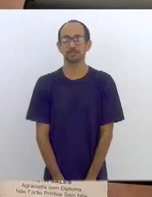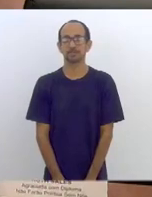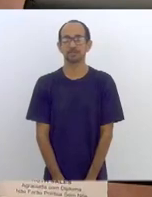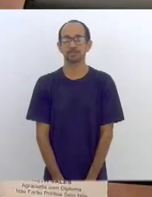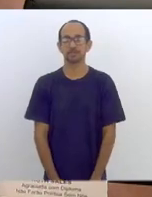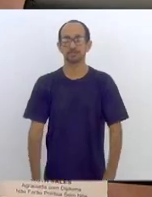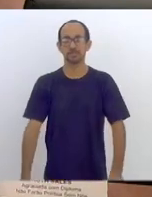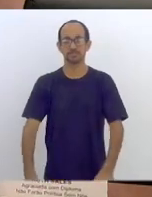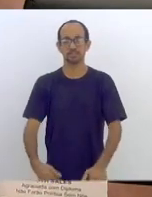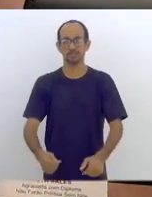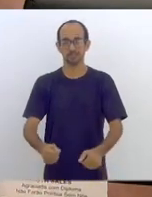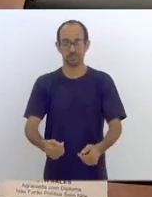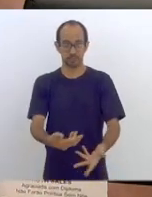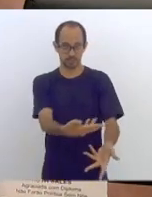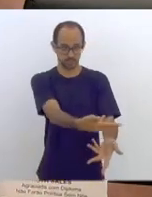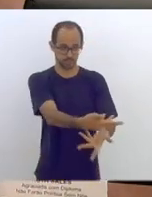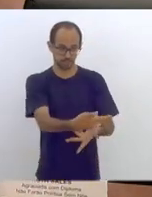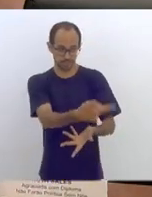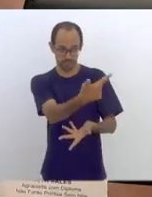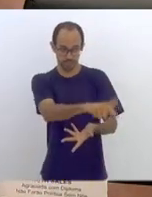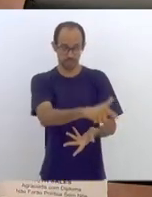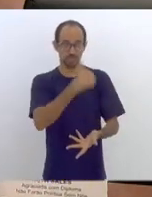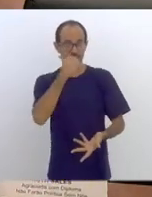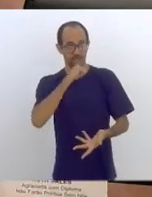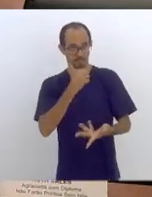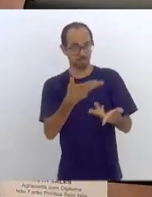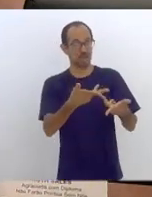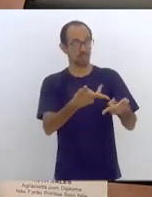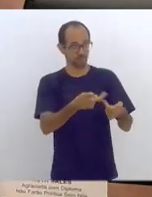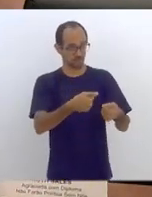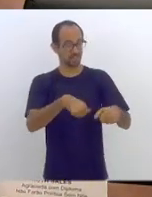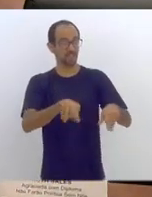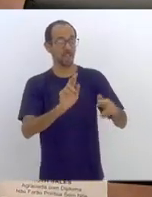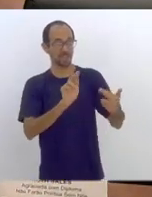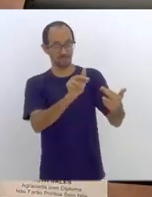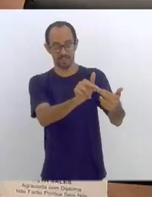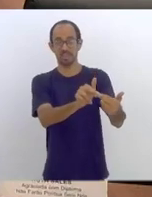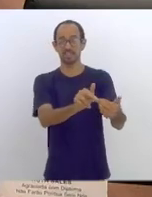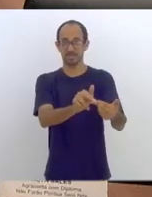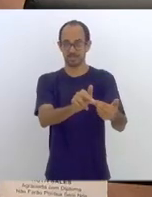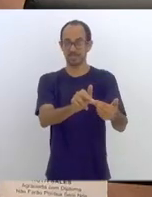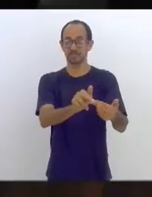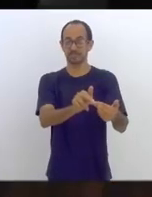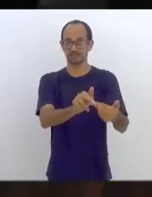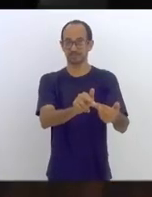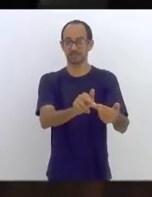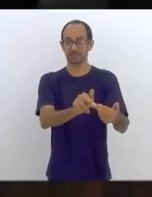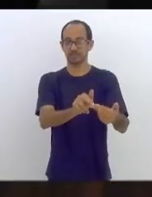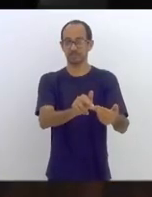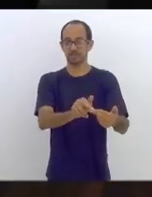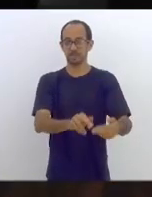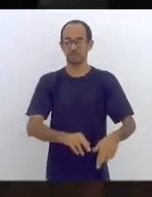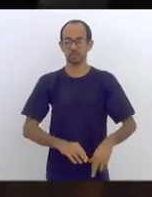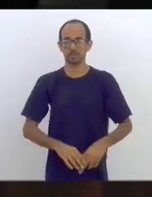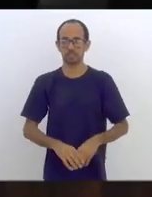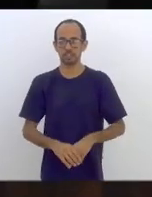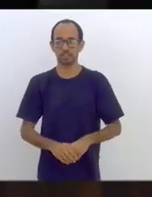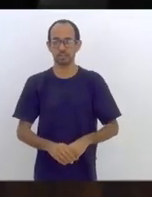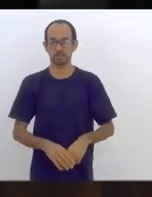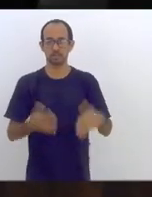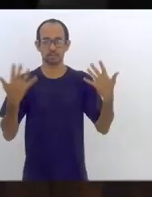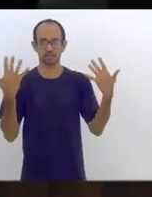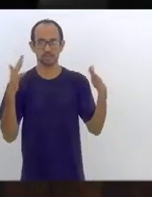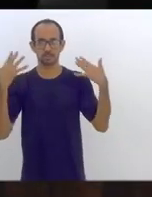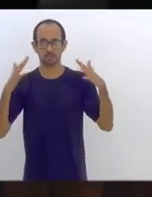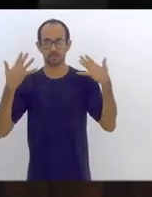Quero convidar outra mulher maravilhosa, outra referência. Quero também saudar a presença da